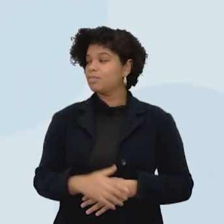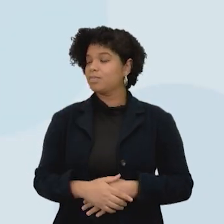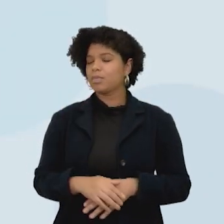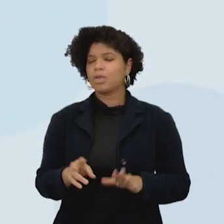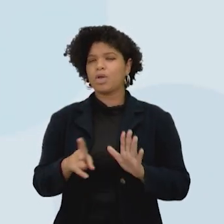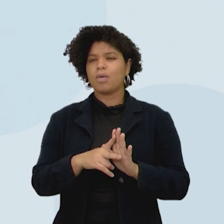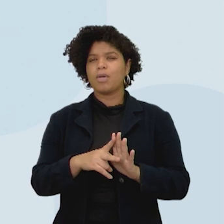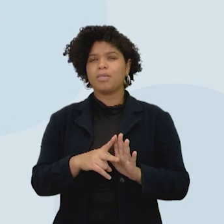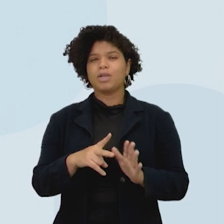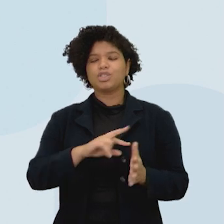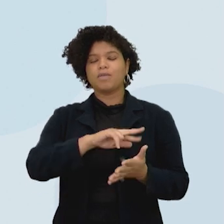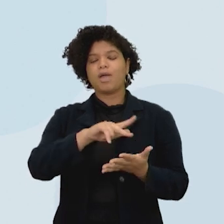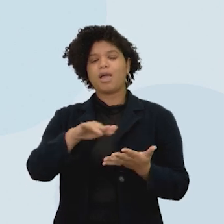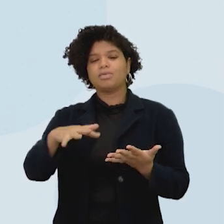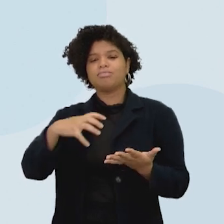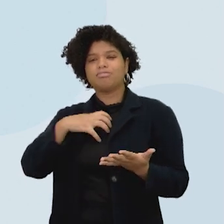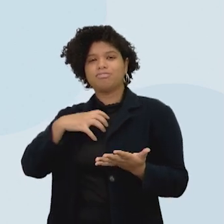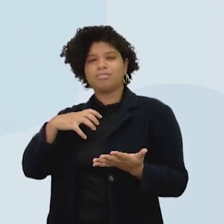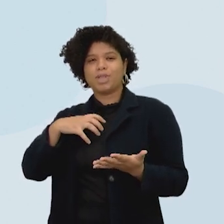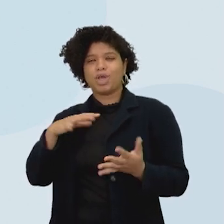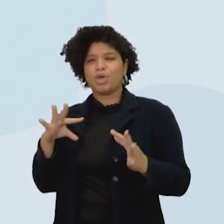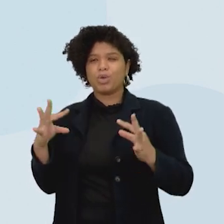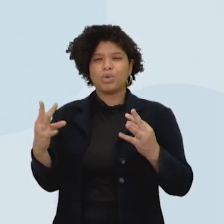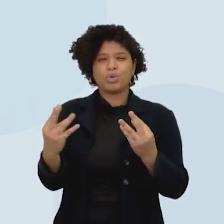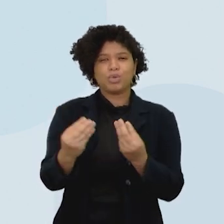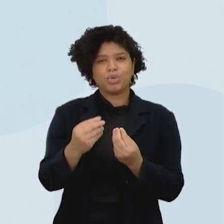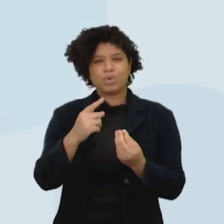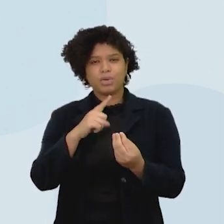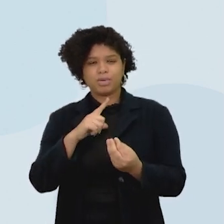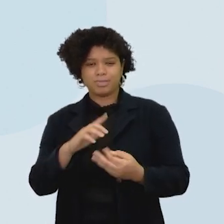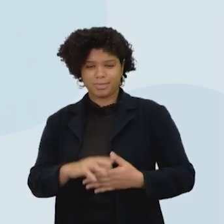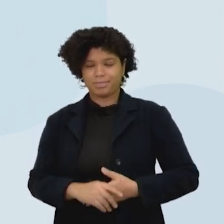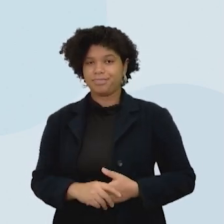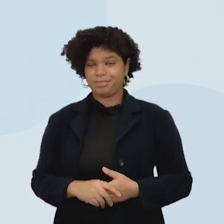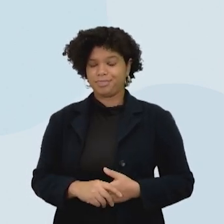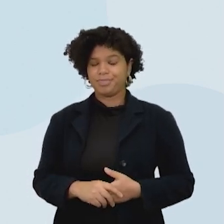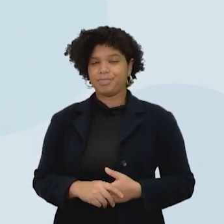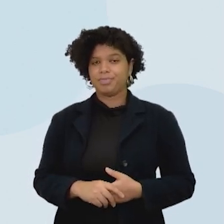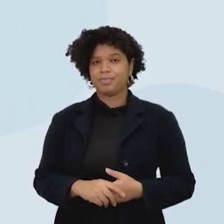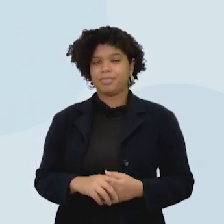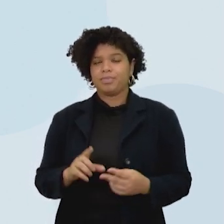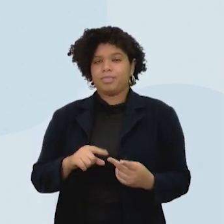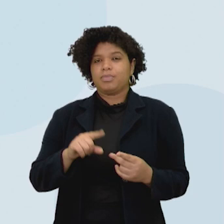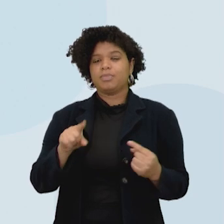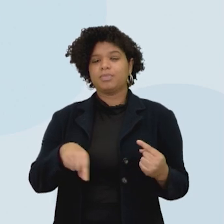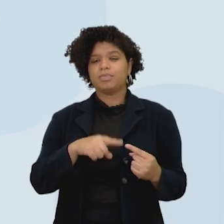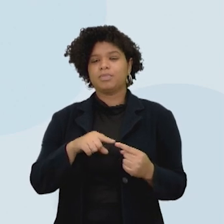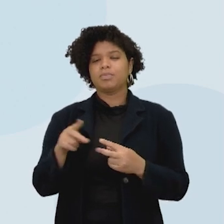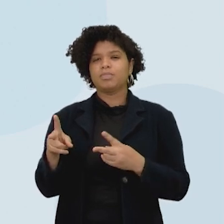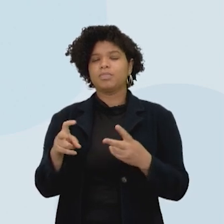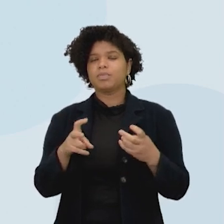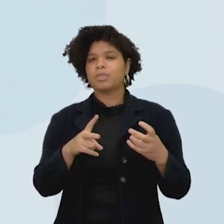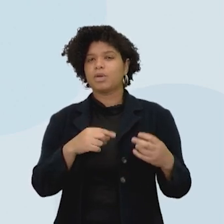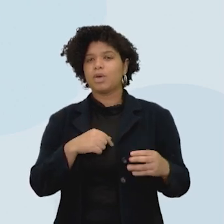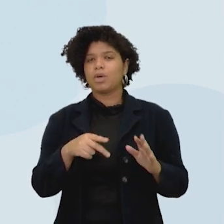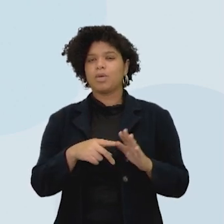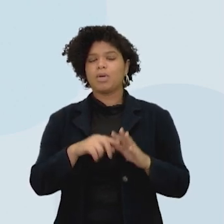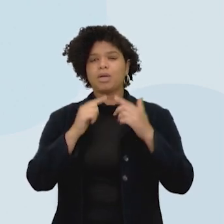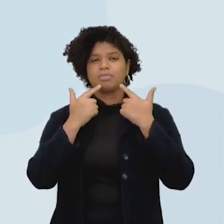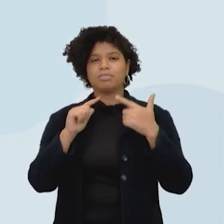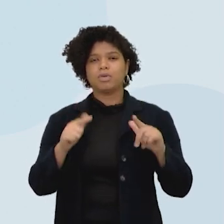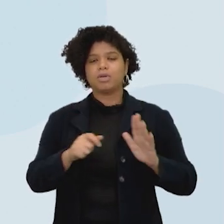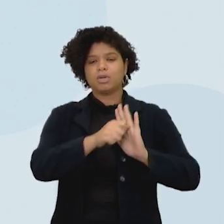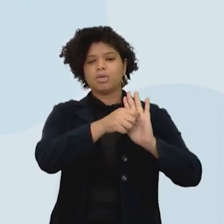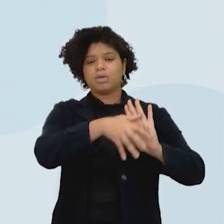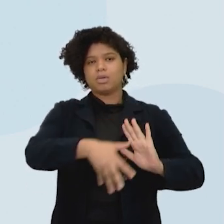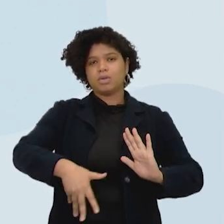a sinestesia por toda parte. Objetivo da aula, perceber os efeitos de sentido da figura de